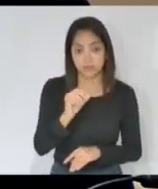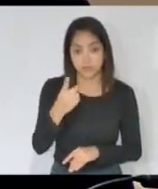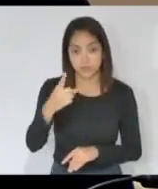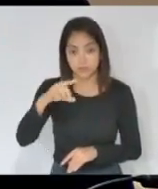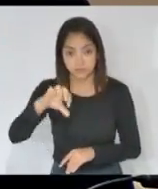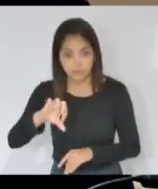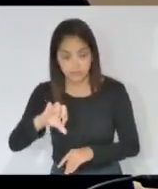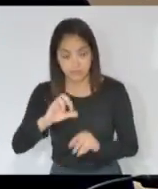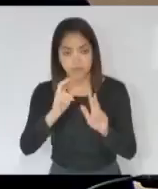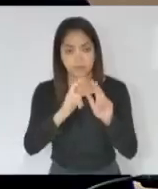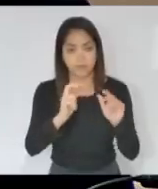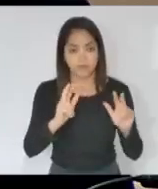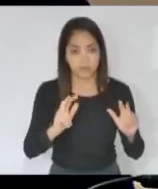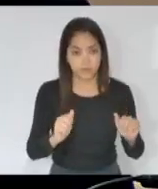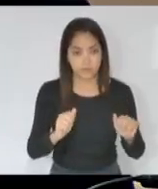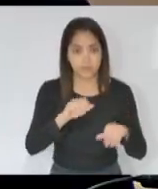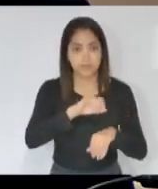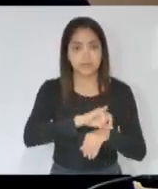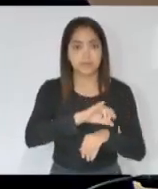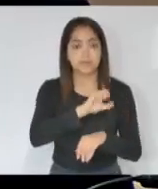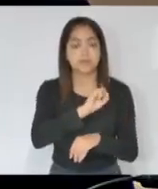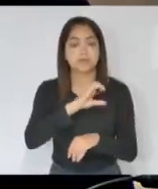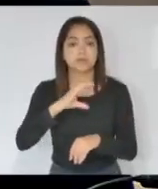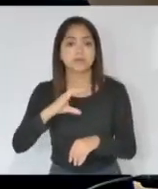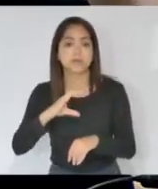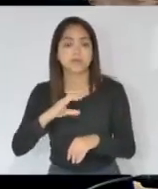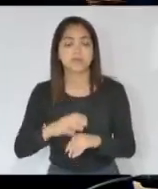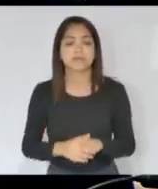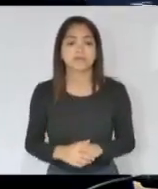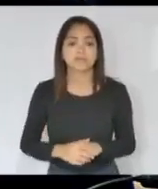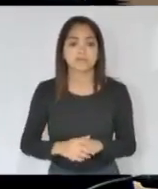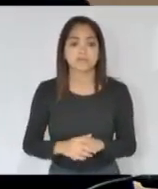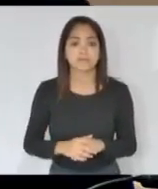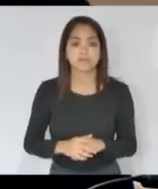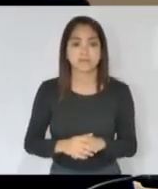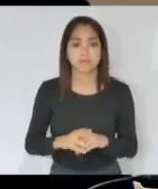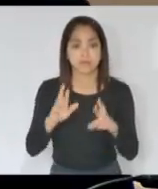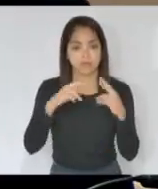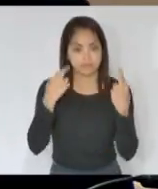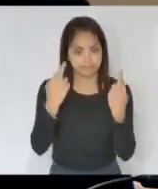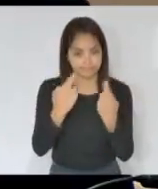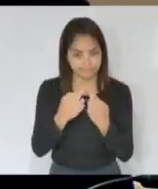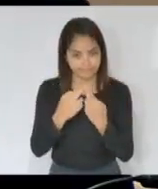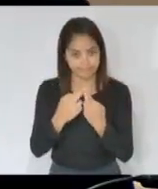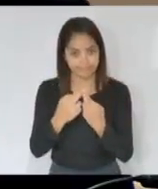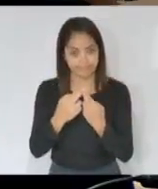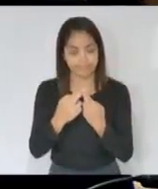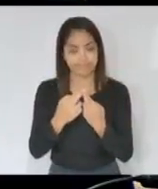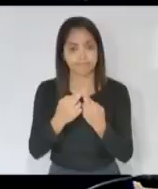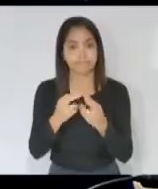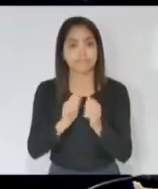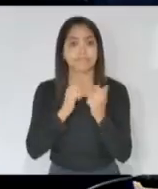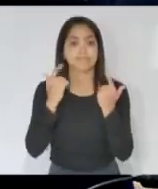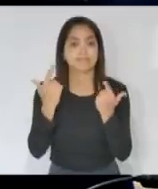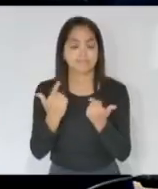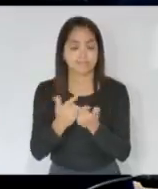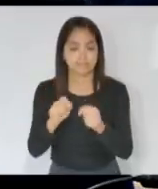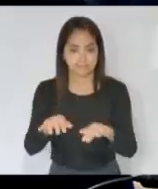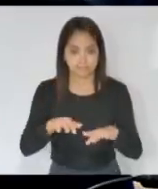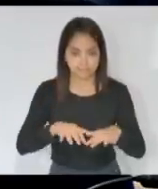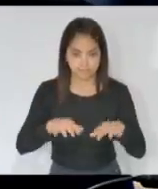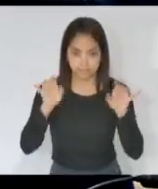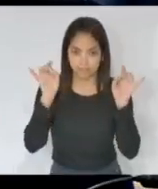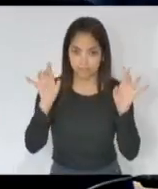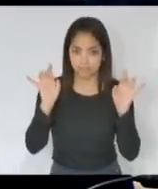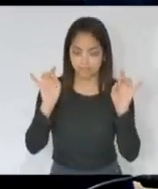2019, nesta cidade de Florianópolis, capital do estado de Santa Catarina, reuniu-se a Assembleia Legislativa em sessão